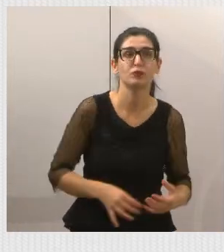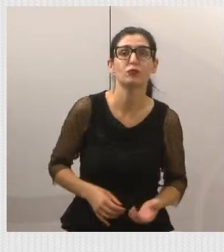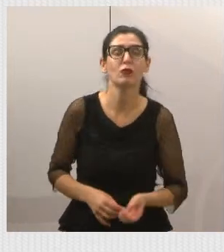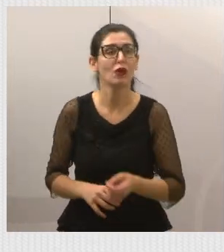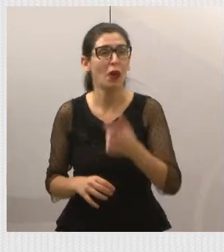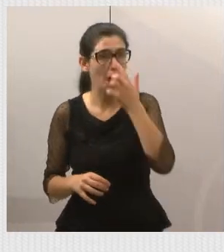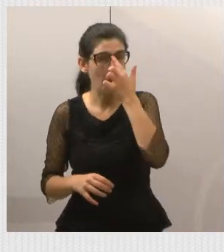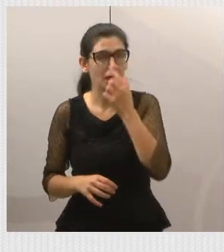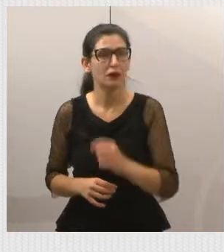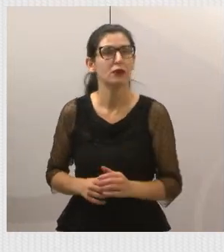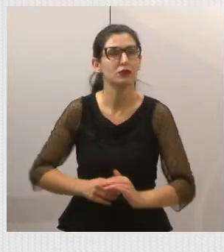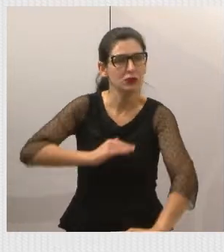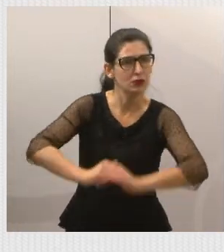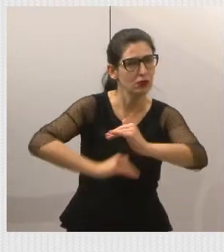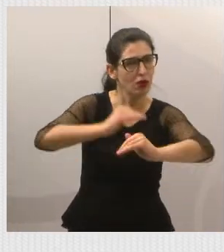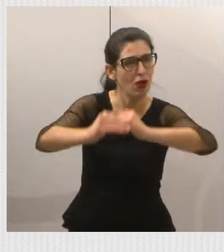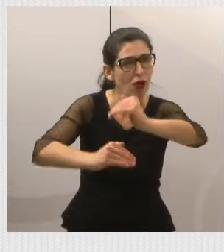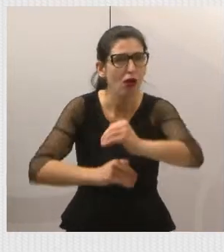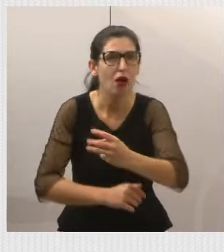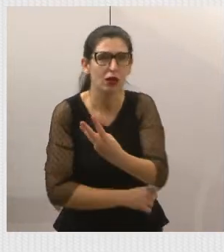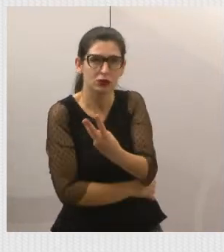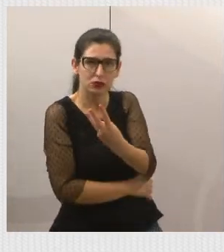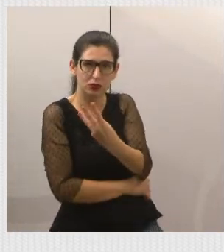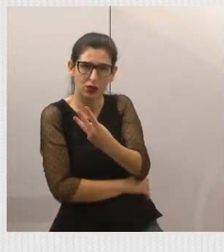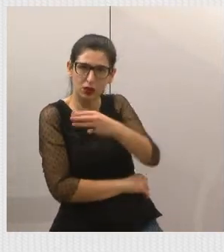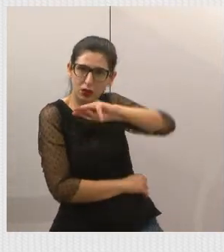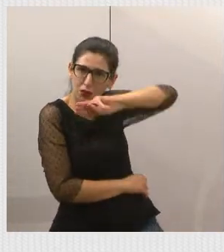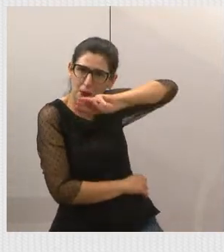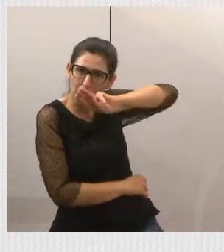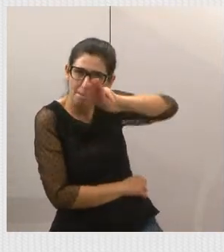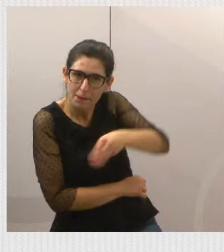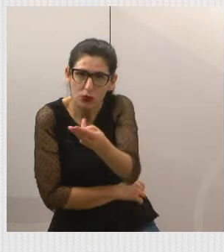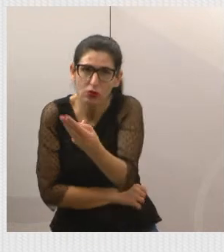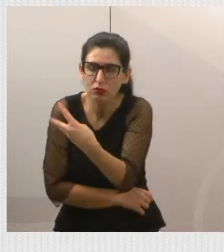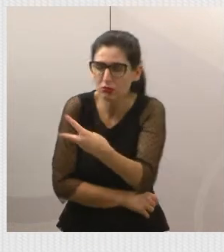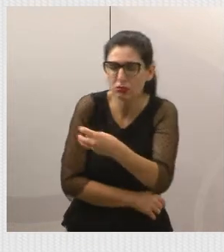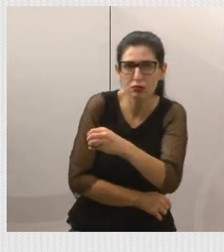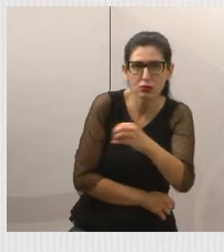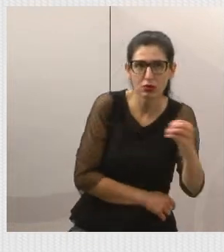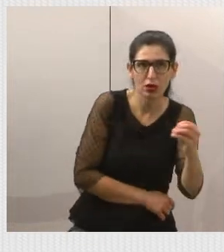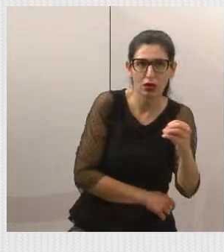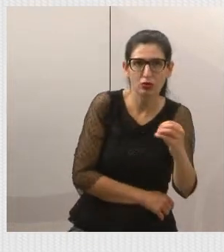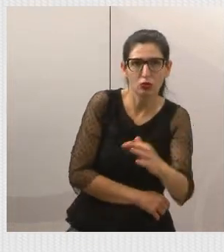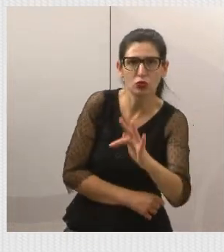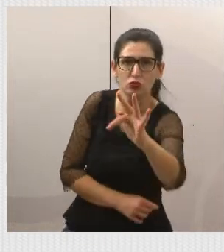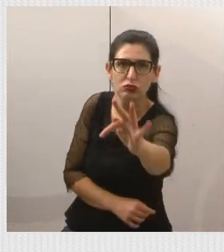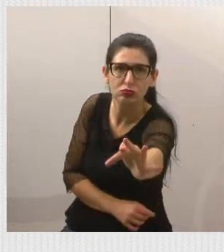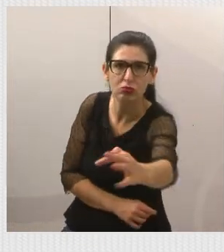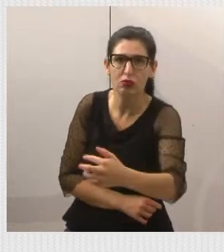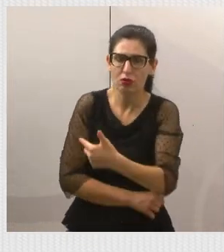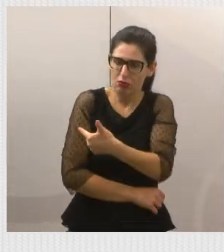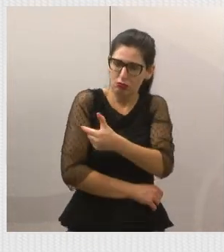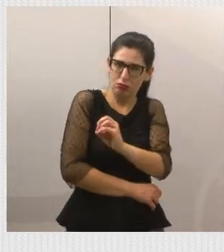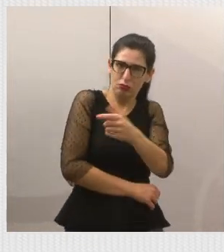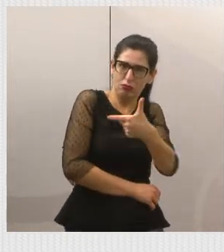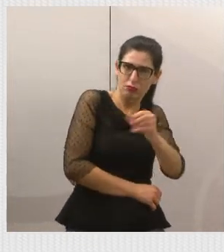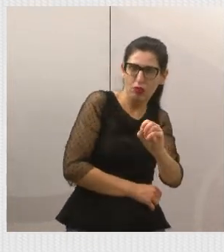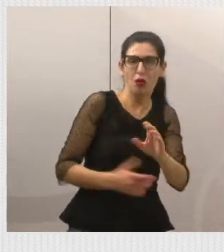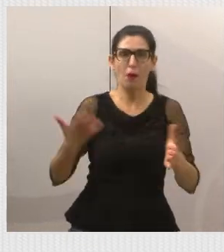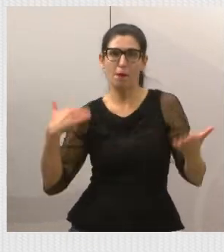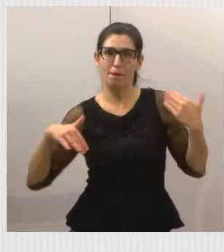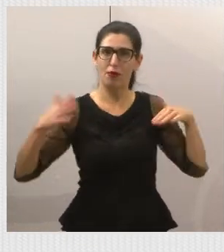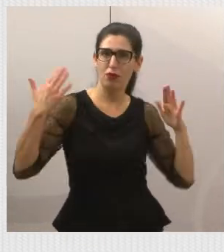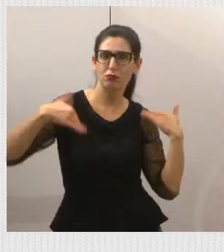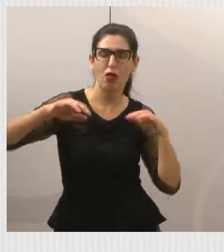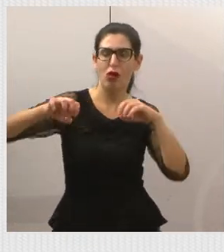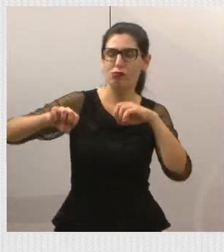Secretaria de Desenvolvimento chega a 3.300 milhões de orçamento, sobretudo com projetos voltados a ações de turismo e